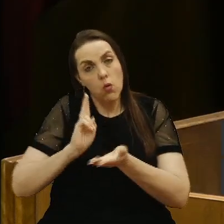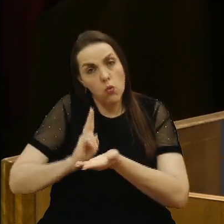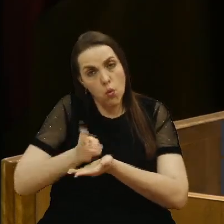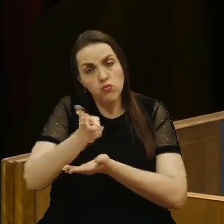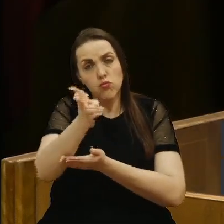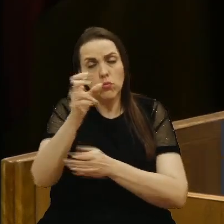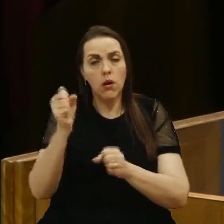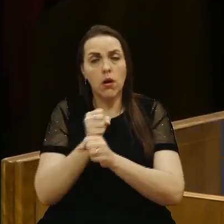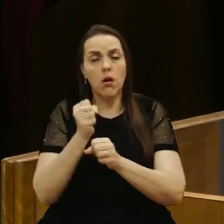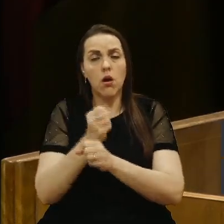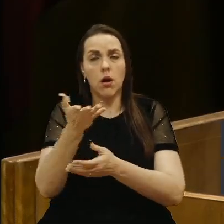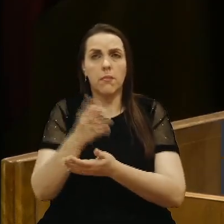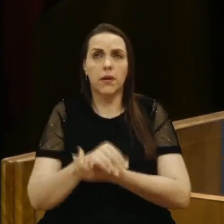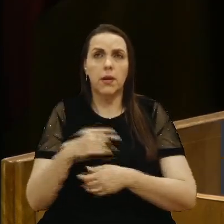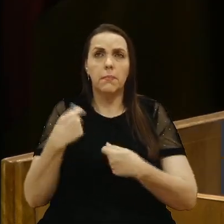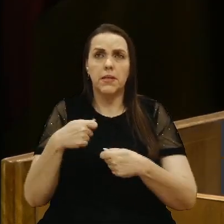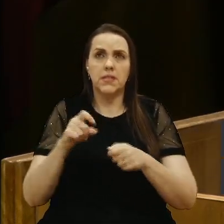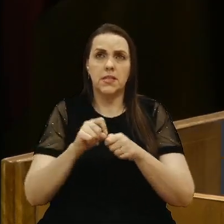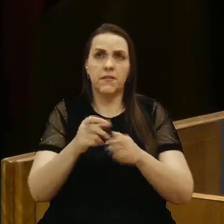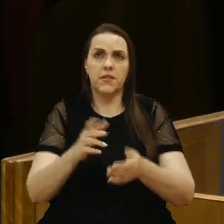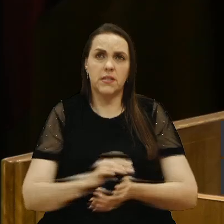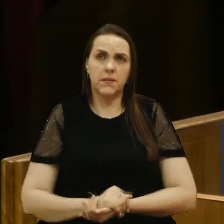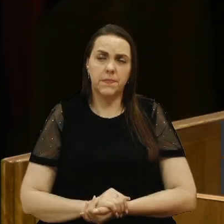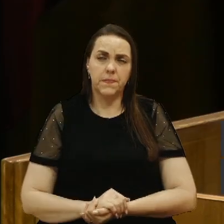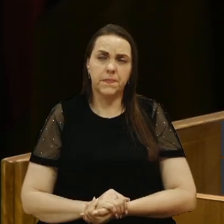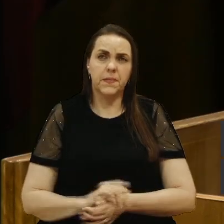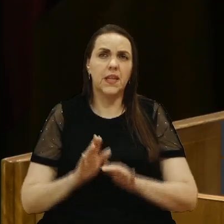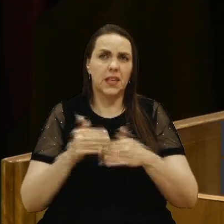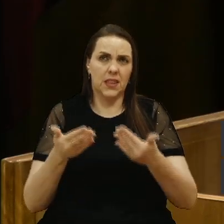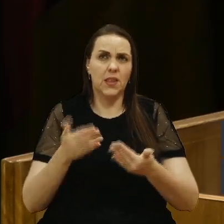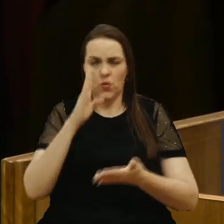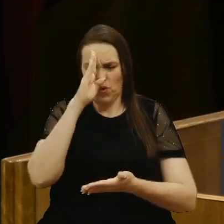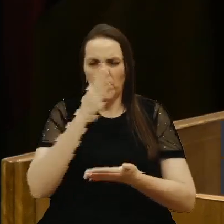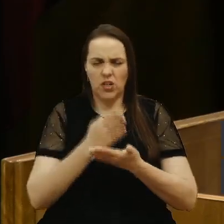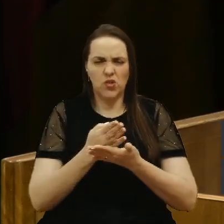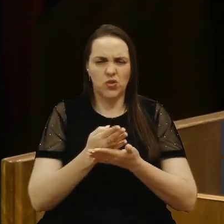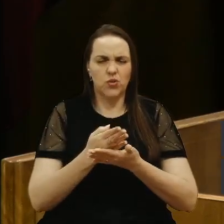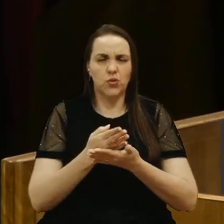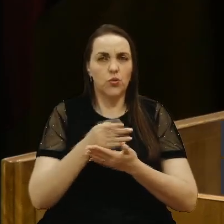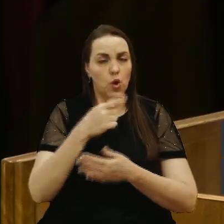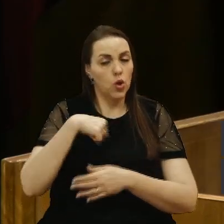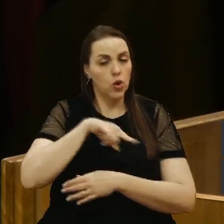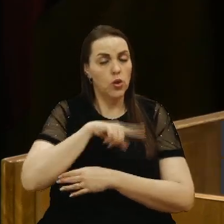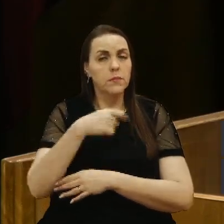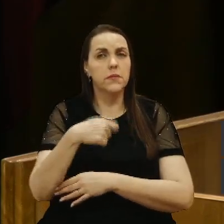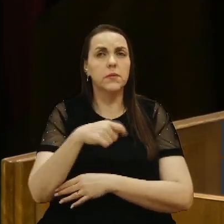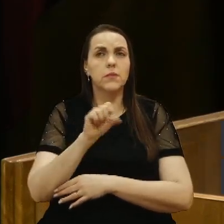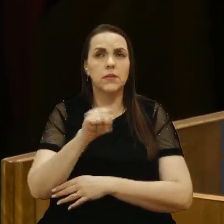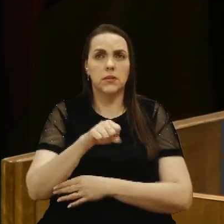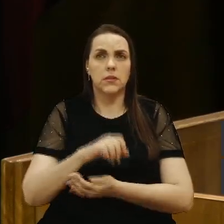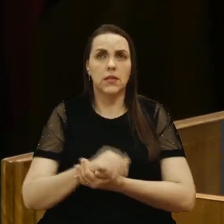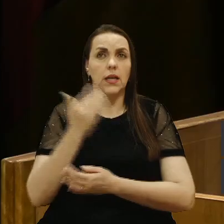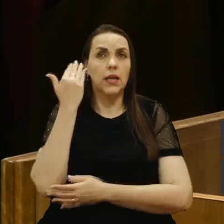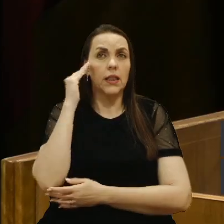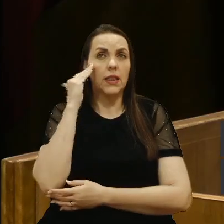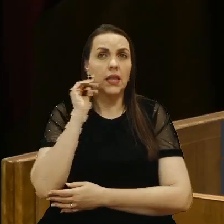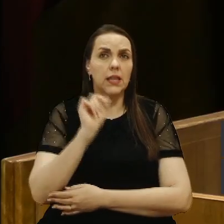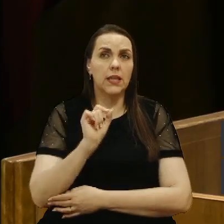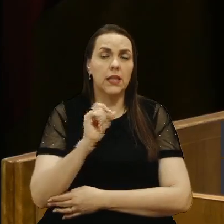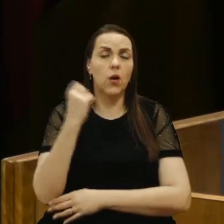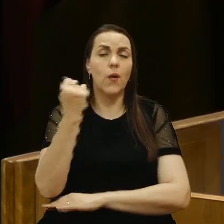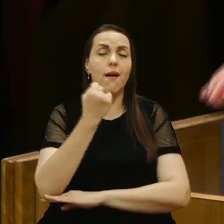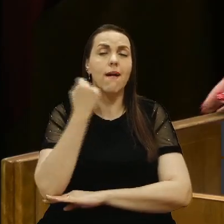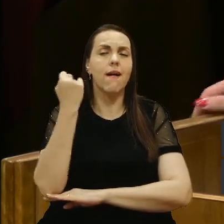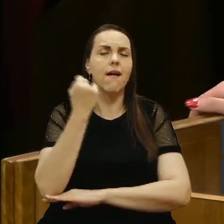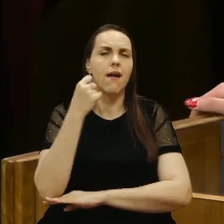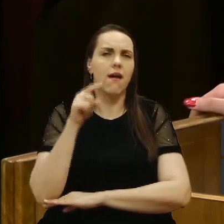continuidade da obra que precisa ser feita. Então, eu acho que aqui a gente tem, sim, que entender a